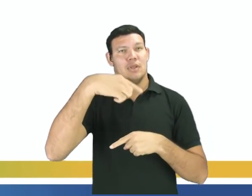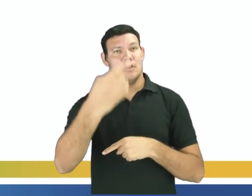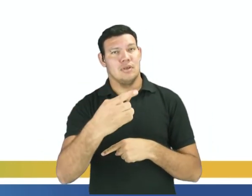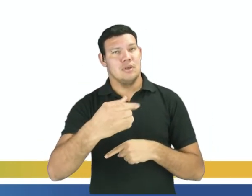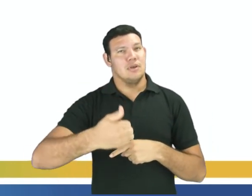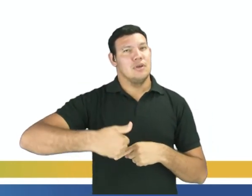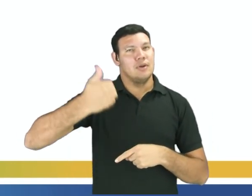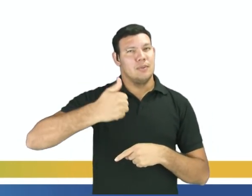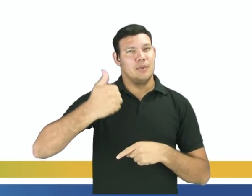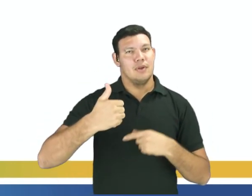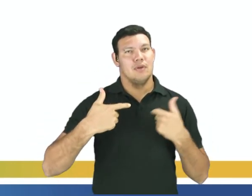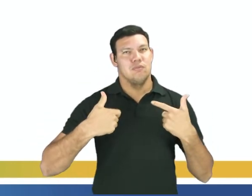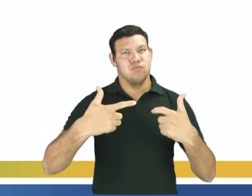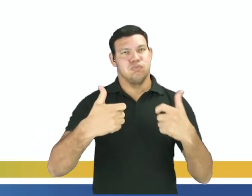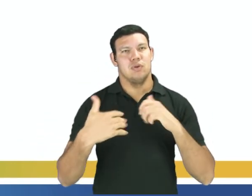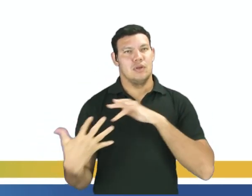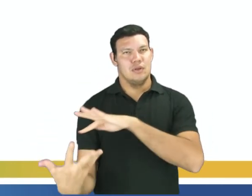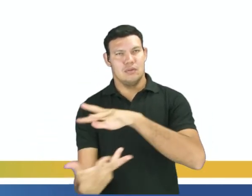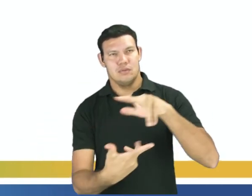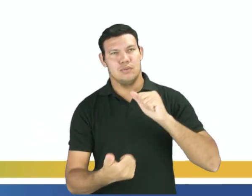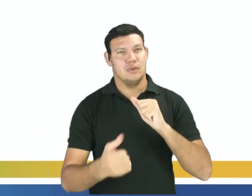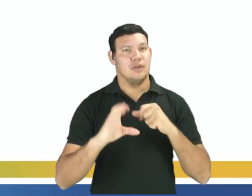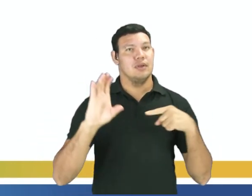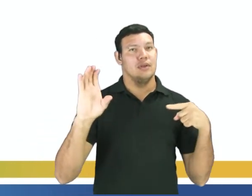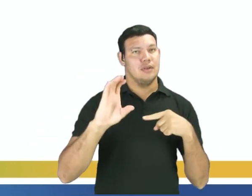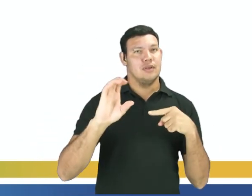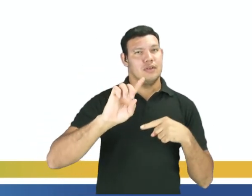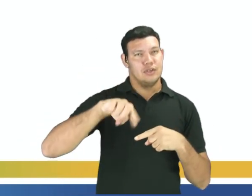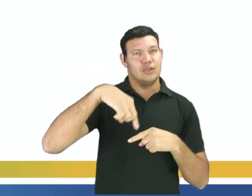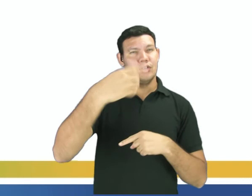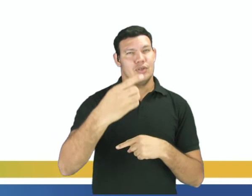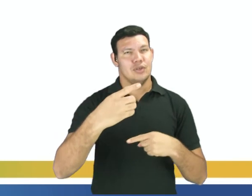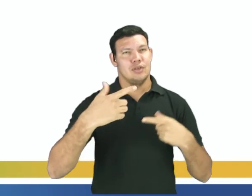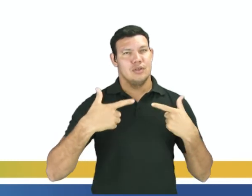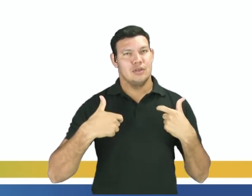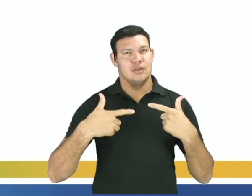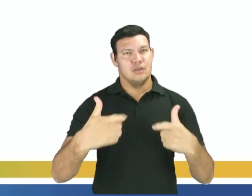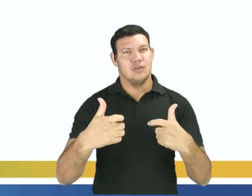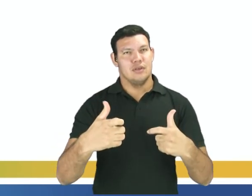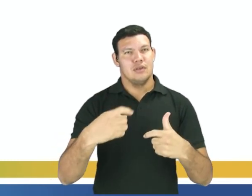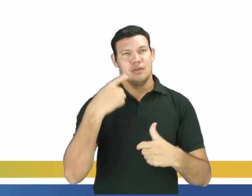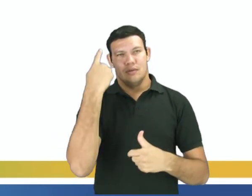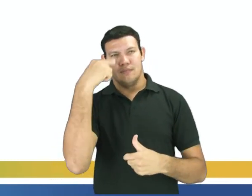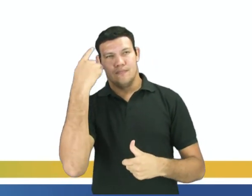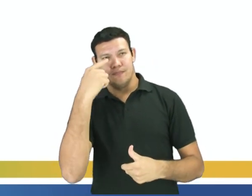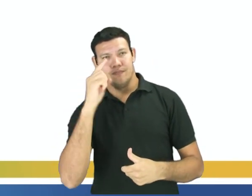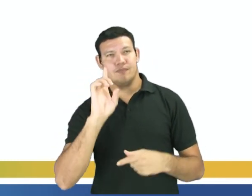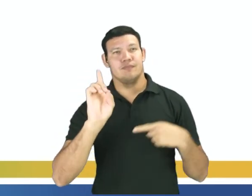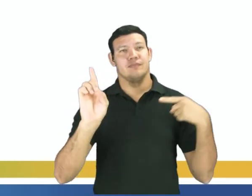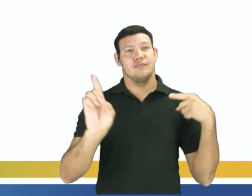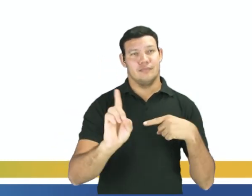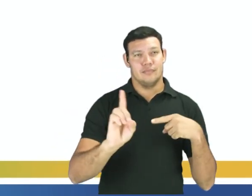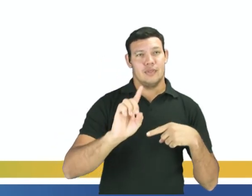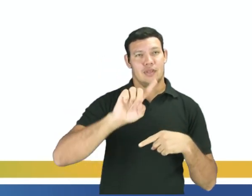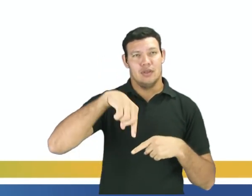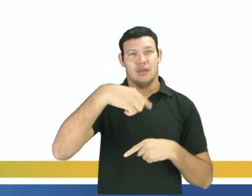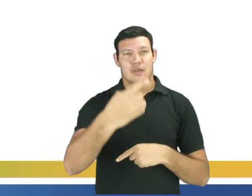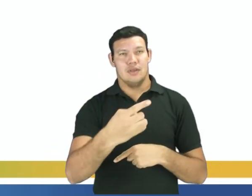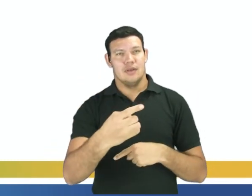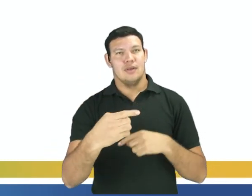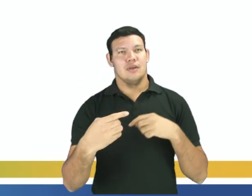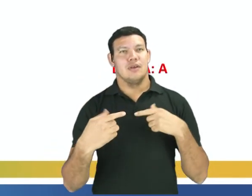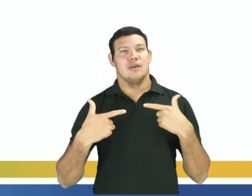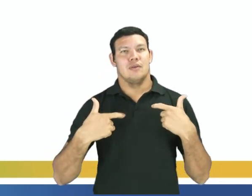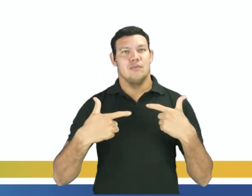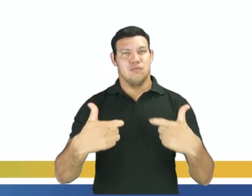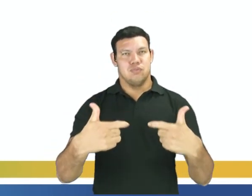Guerra Espanhola. Letra D, após a Primeira Guerra Mundial. E aí, qual foi a resposta que você escolheu? Então a